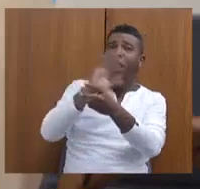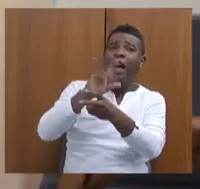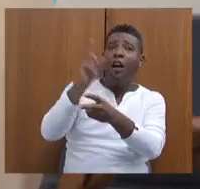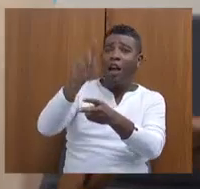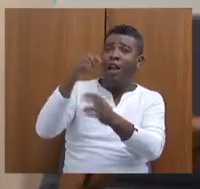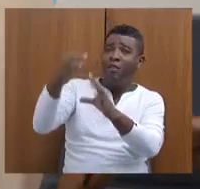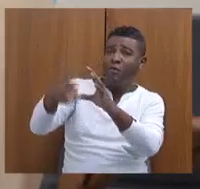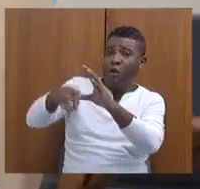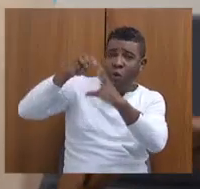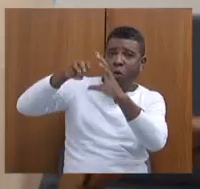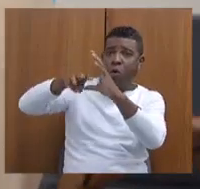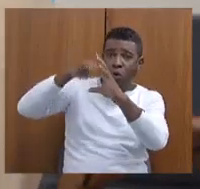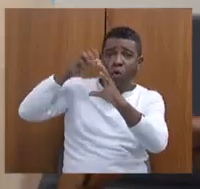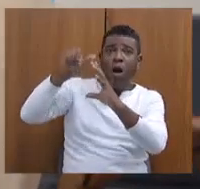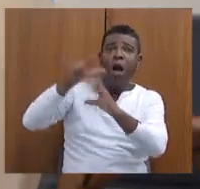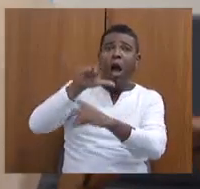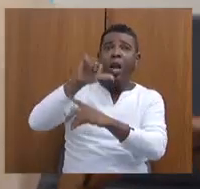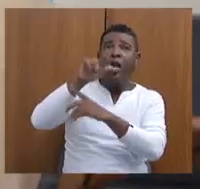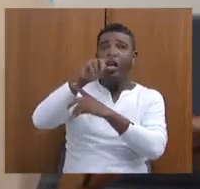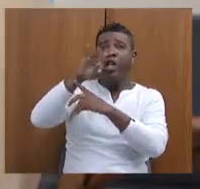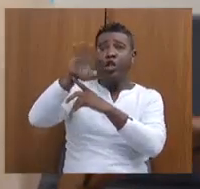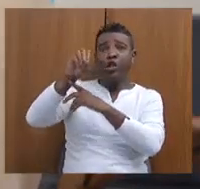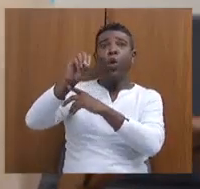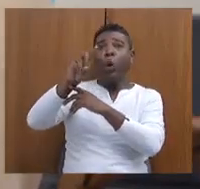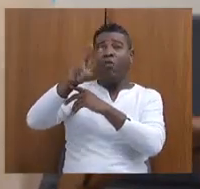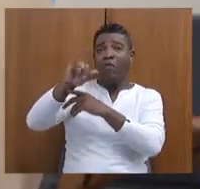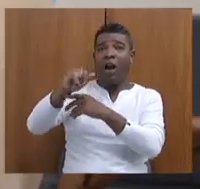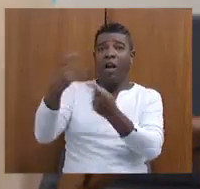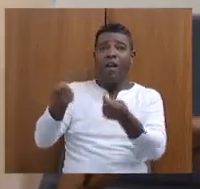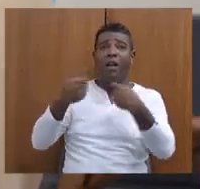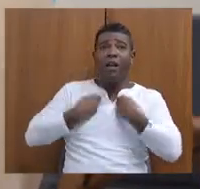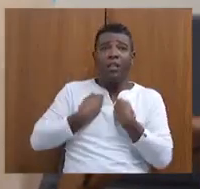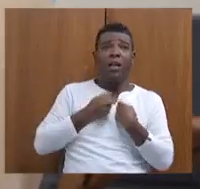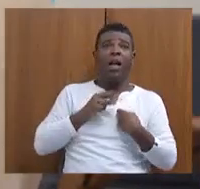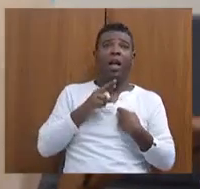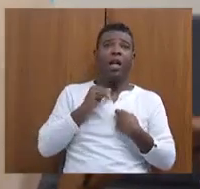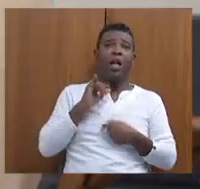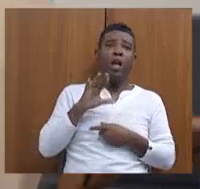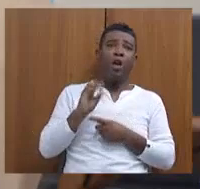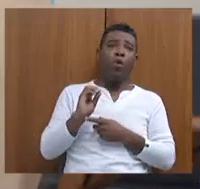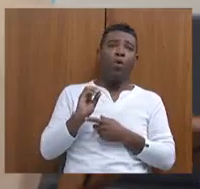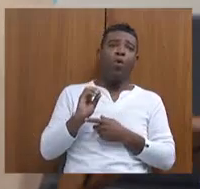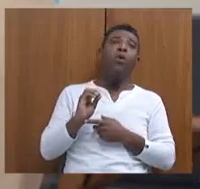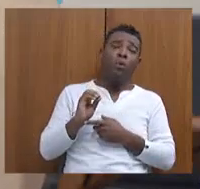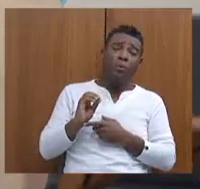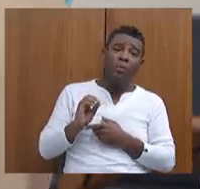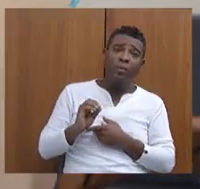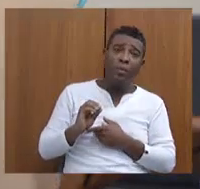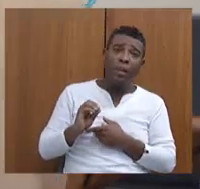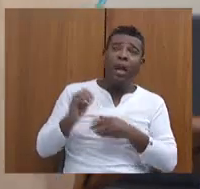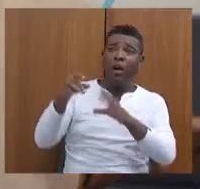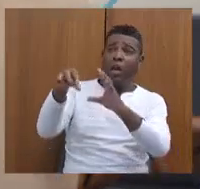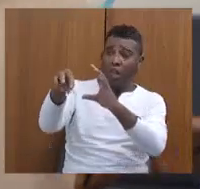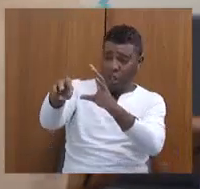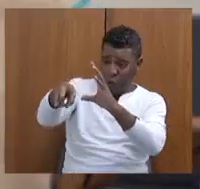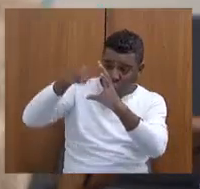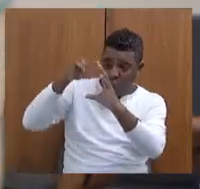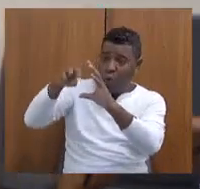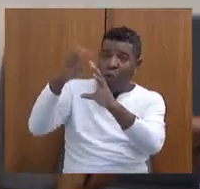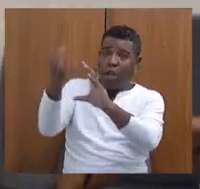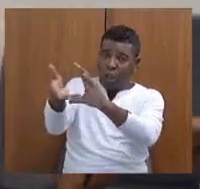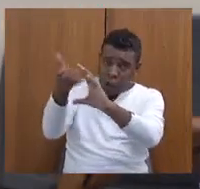o que vai gerar essa riqueza o lítio debaixo da terra não gera riqueza a extração dele consciente